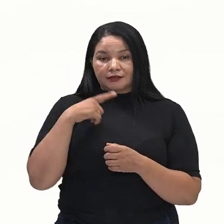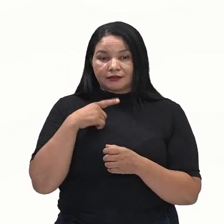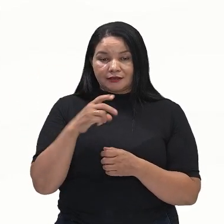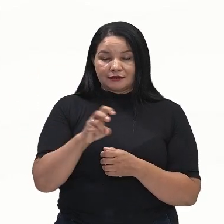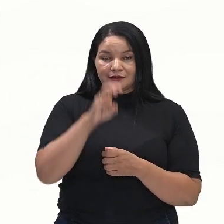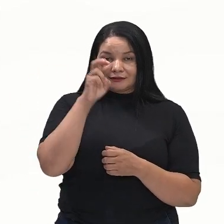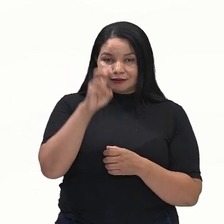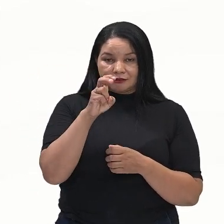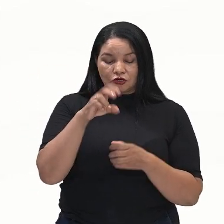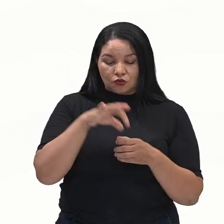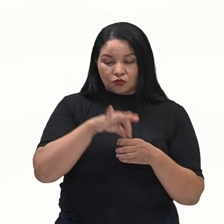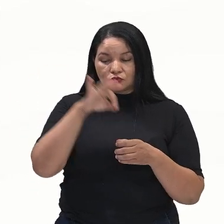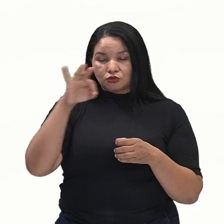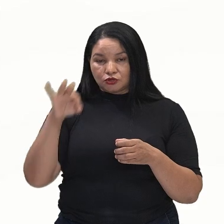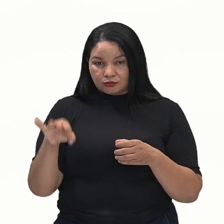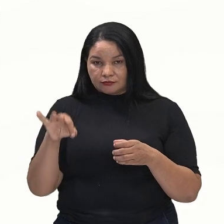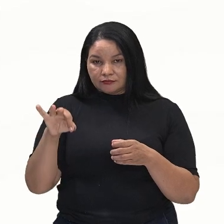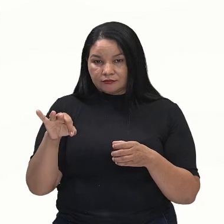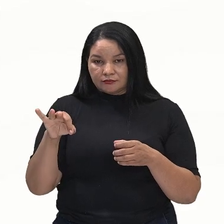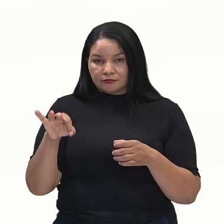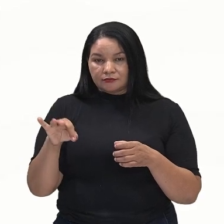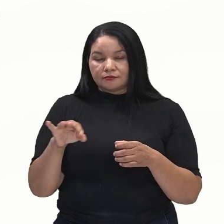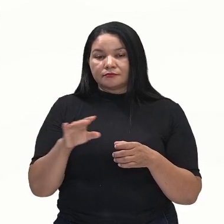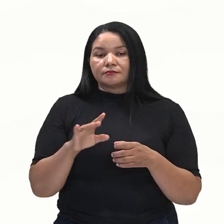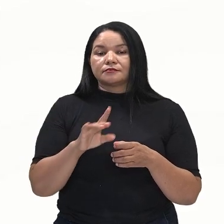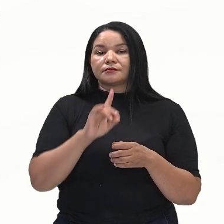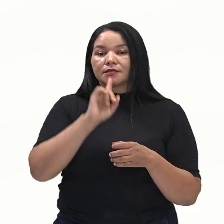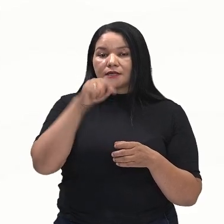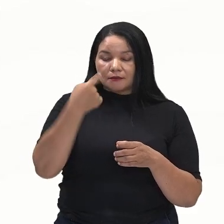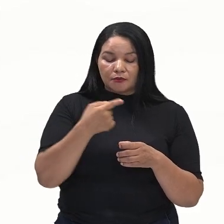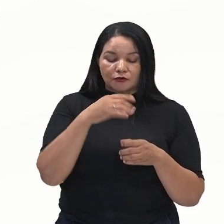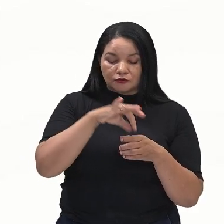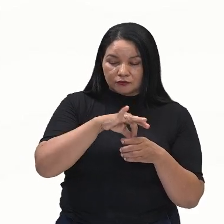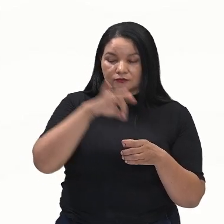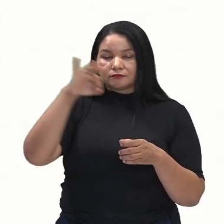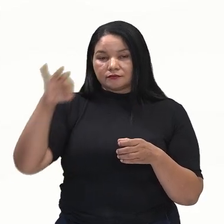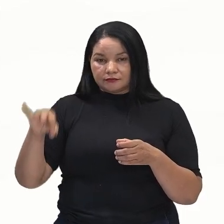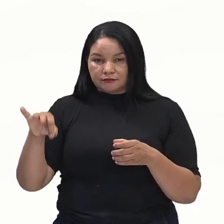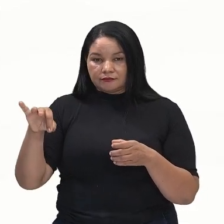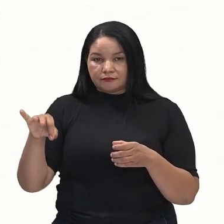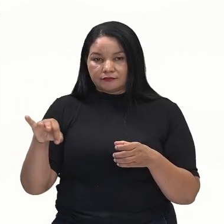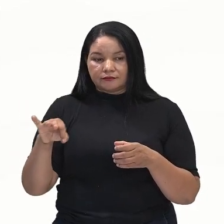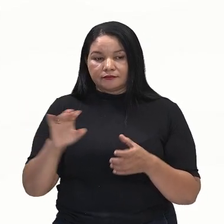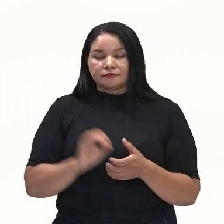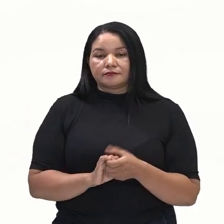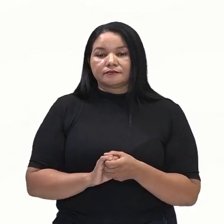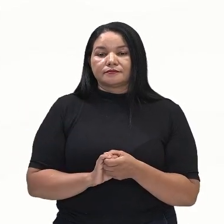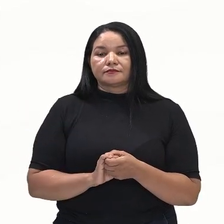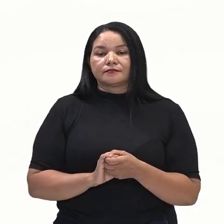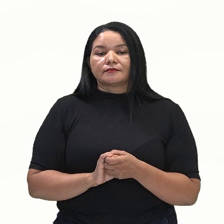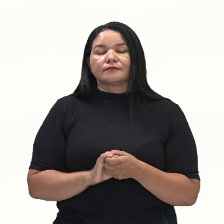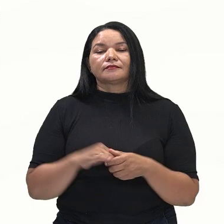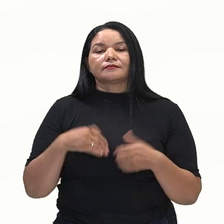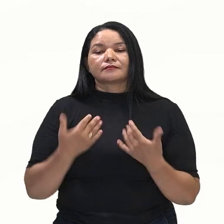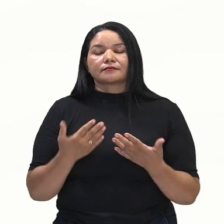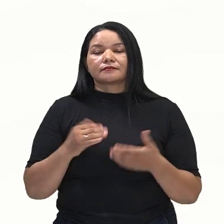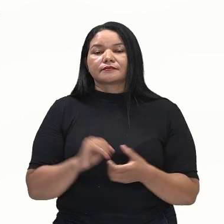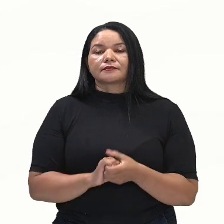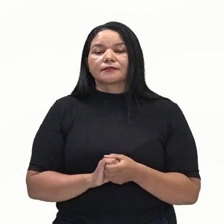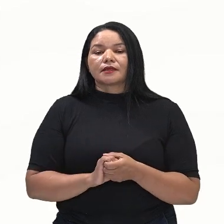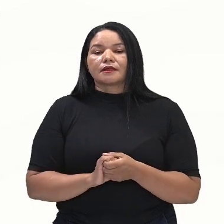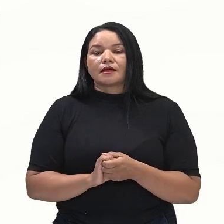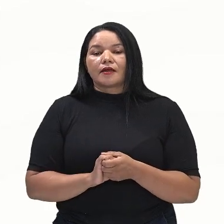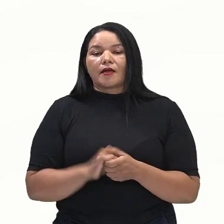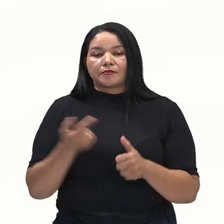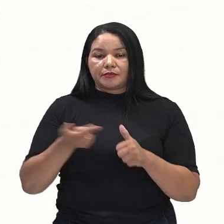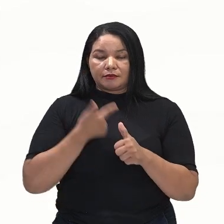você vai tirar um deles e depois vai retirar o outro, tá bom? Então vamos lá. Primeiro, o